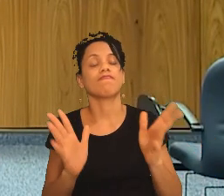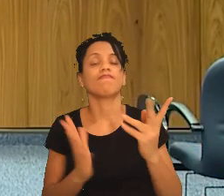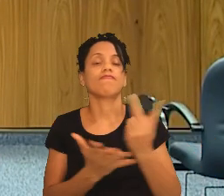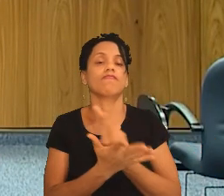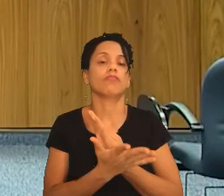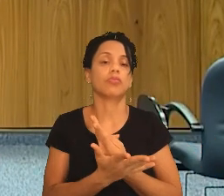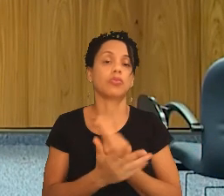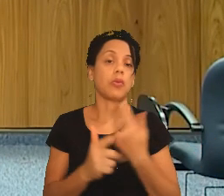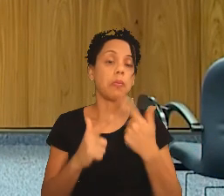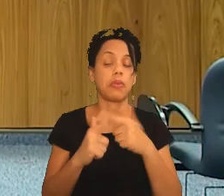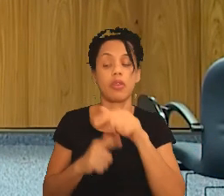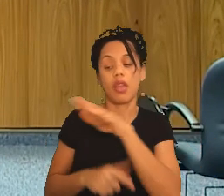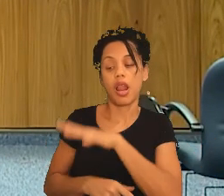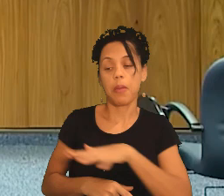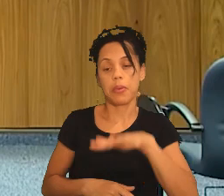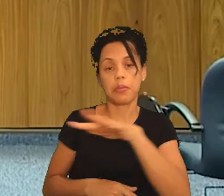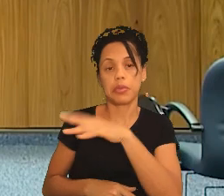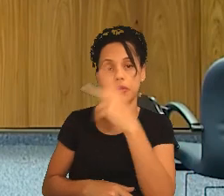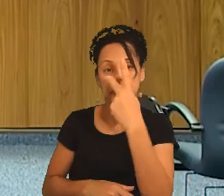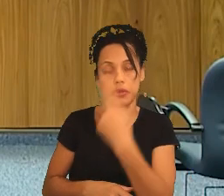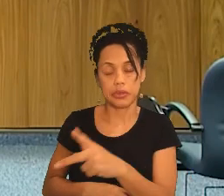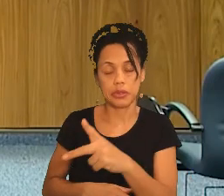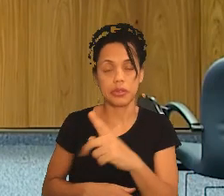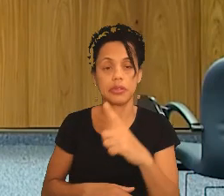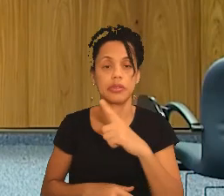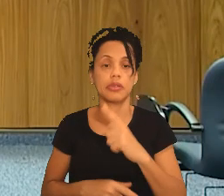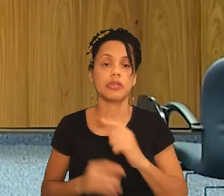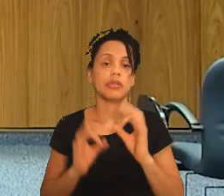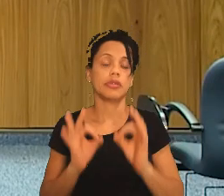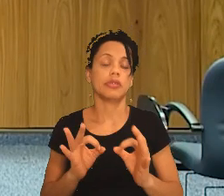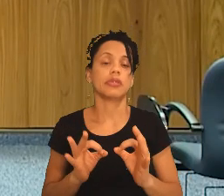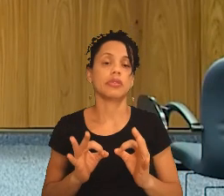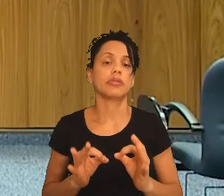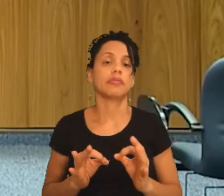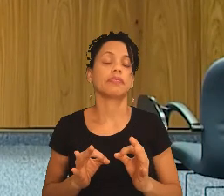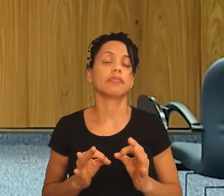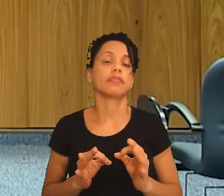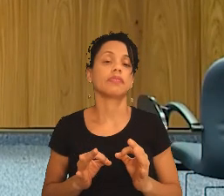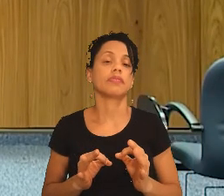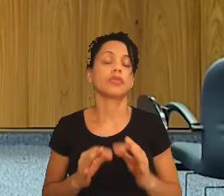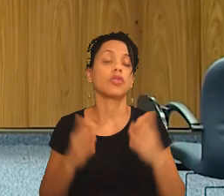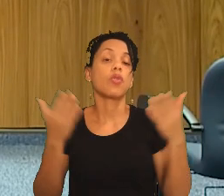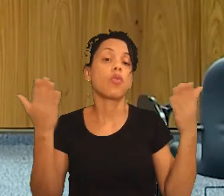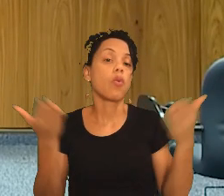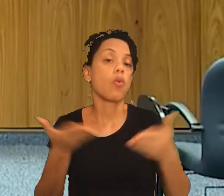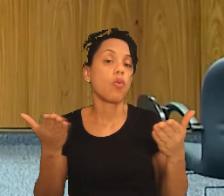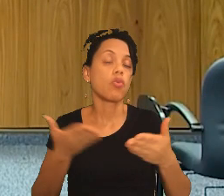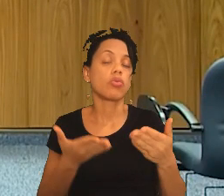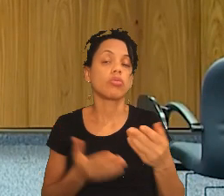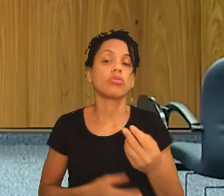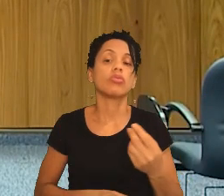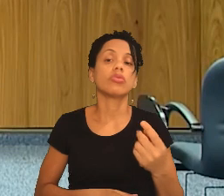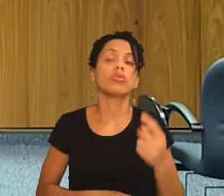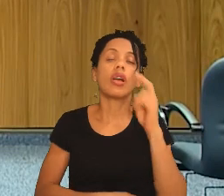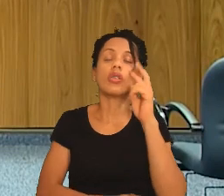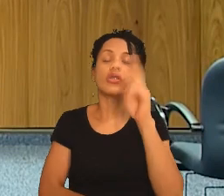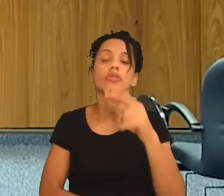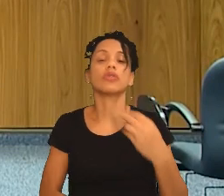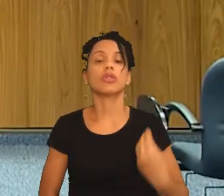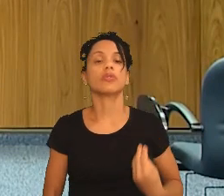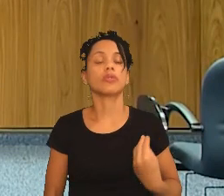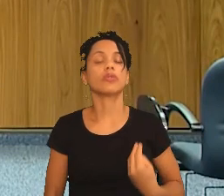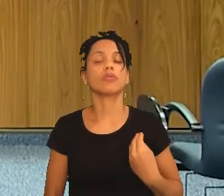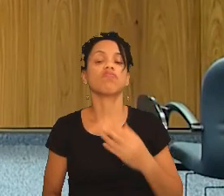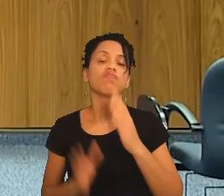naturalidade, né, que eles teriam que comprovar algum tipo de situação, ou